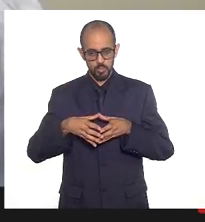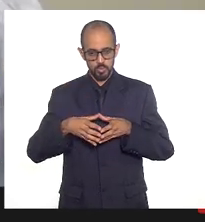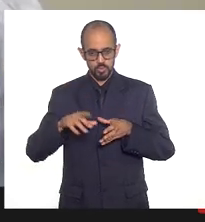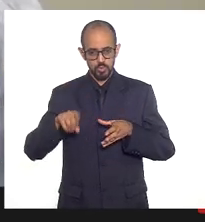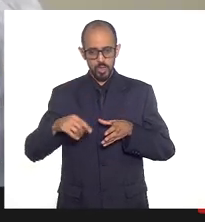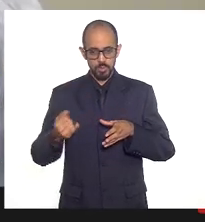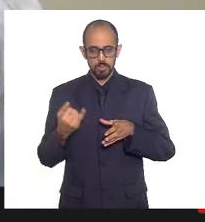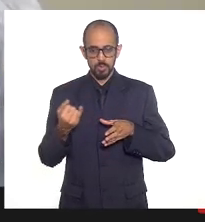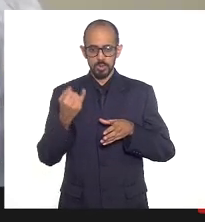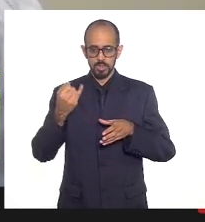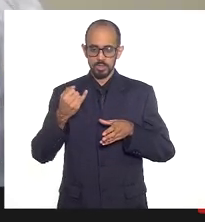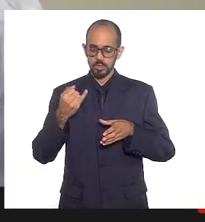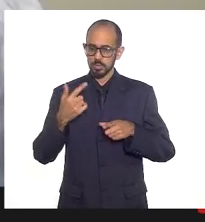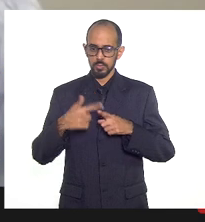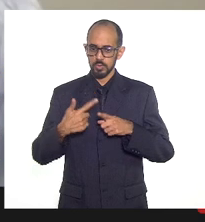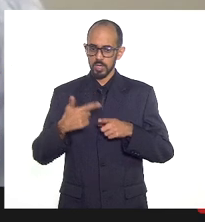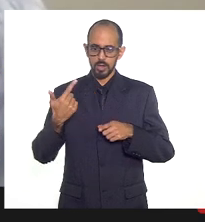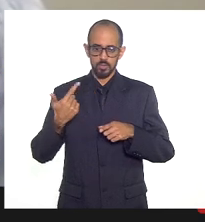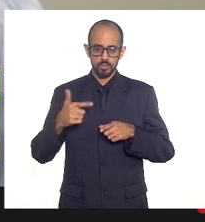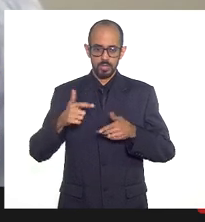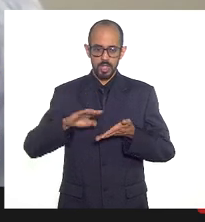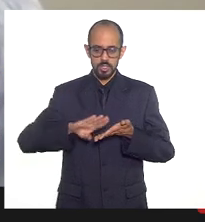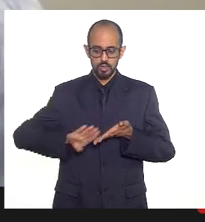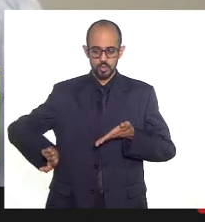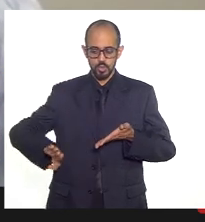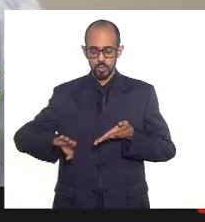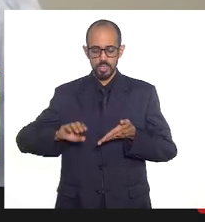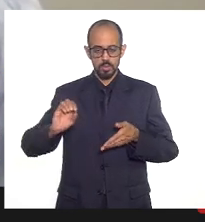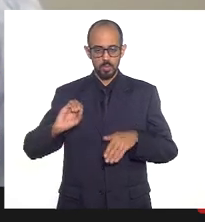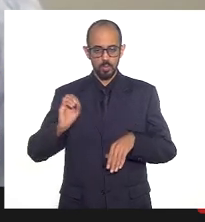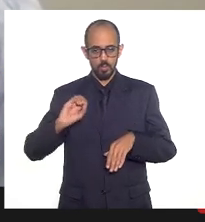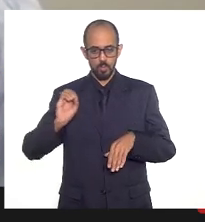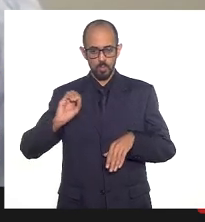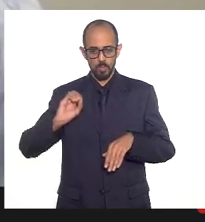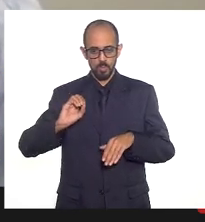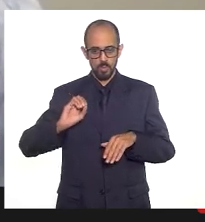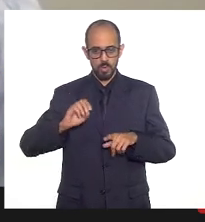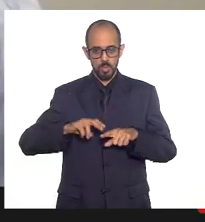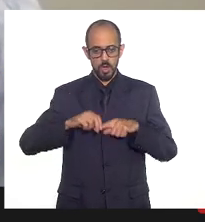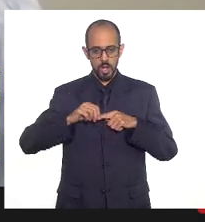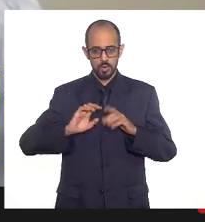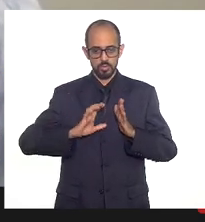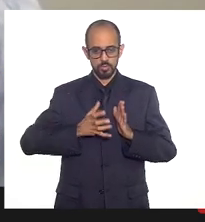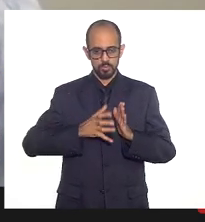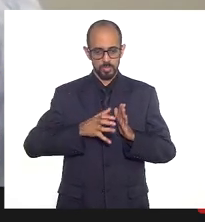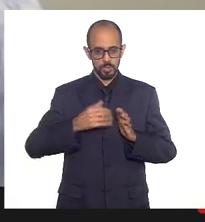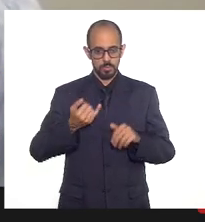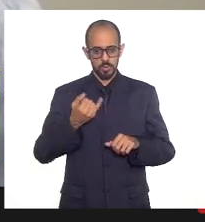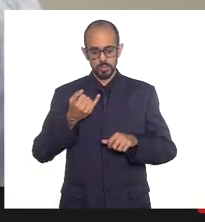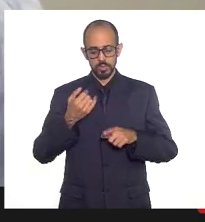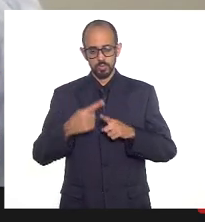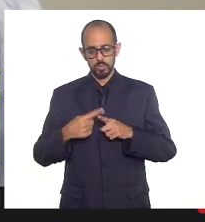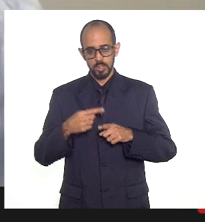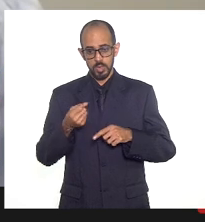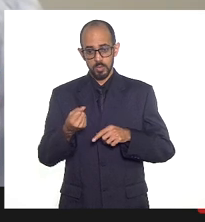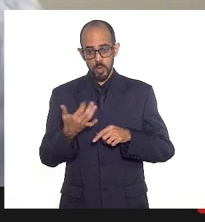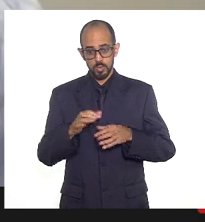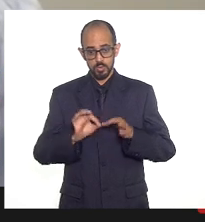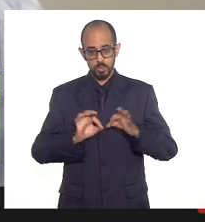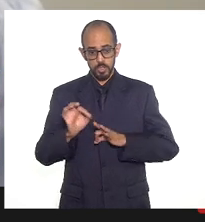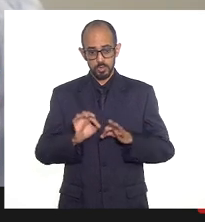frente suprapartidária, a gente não exclui ninguém, por óbvio, e é muito importante também, porque quando os projetos entrarem em tramitação, esses